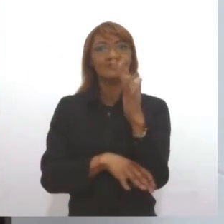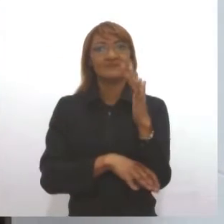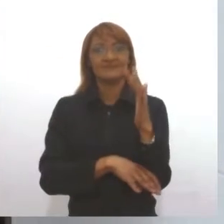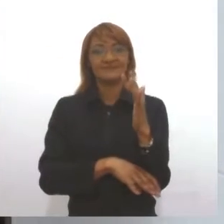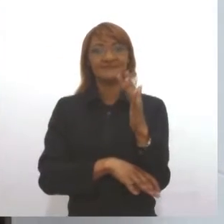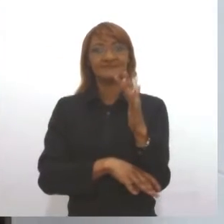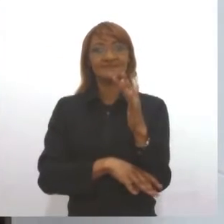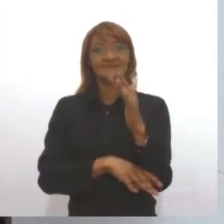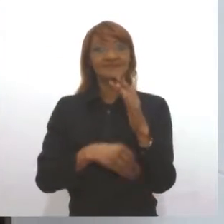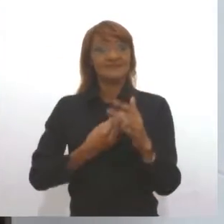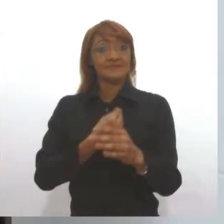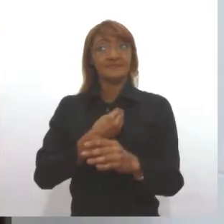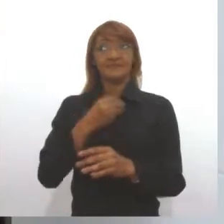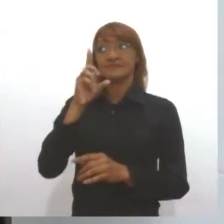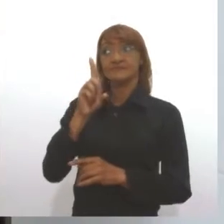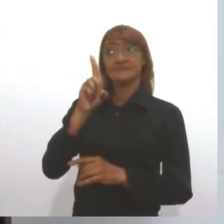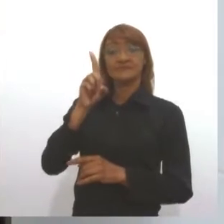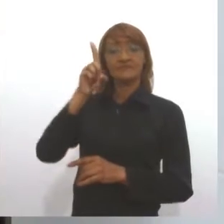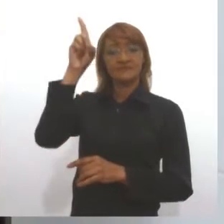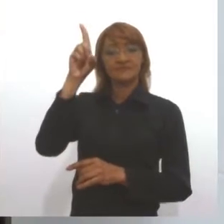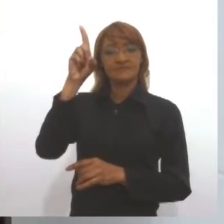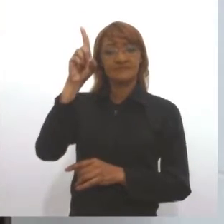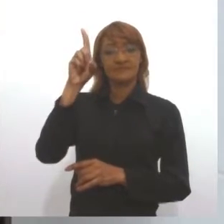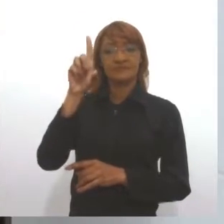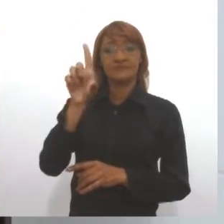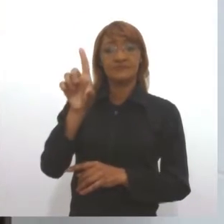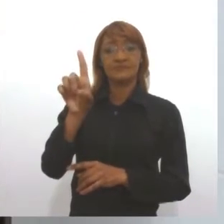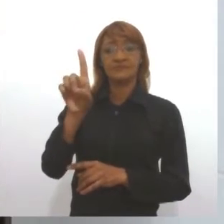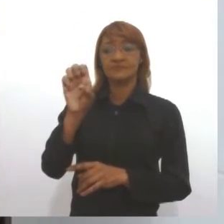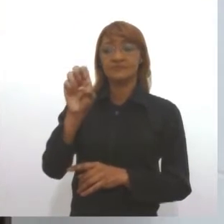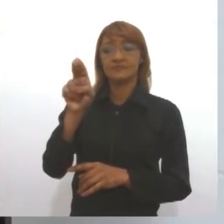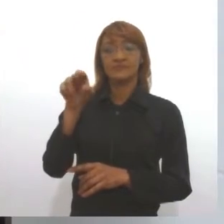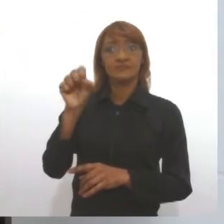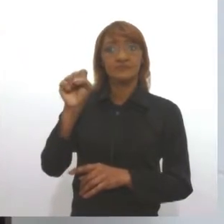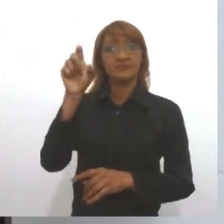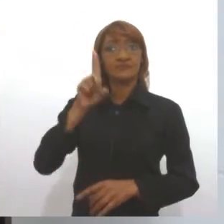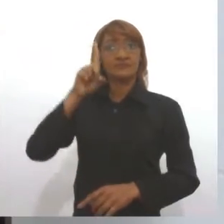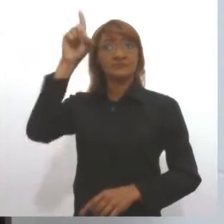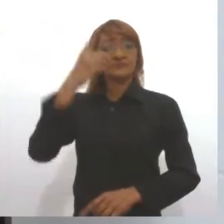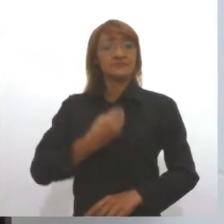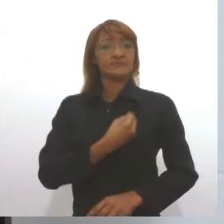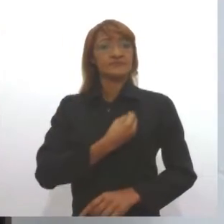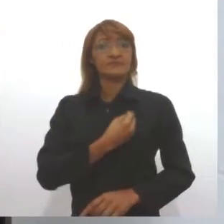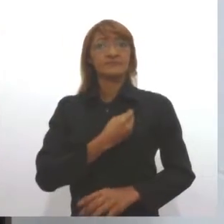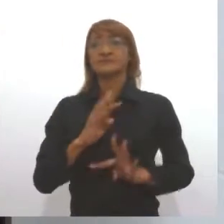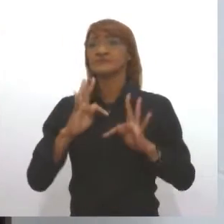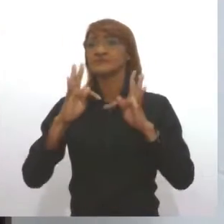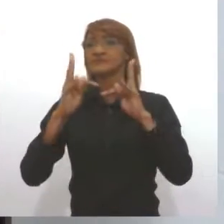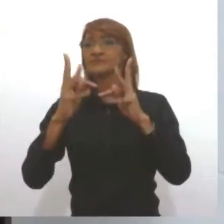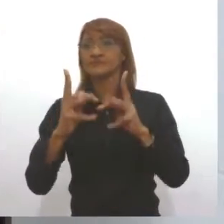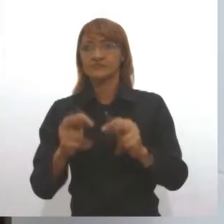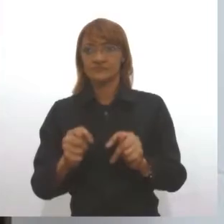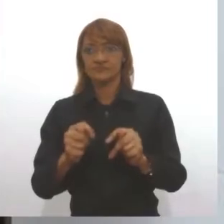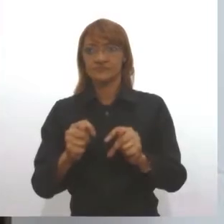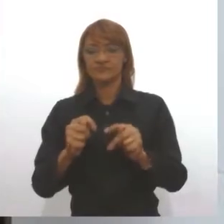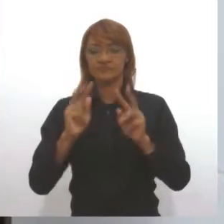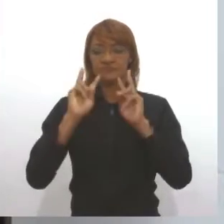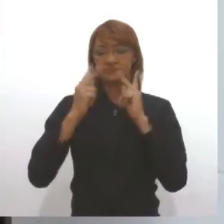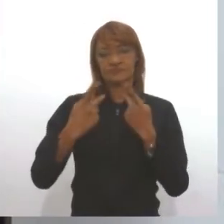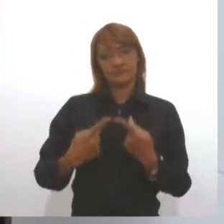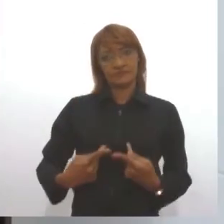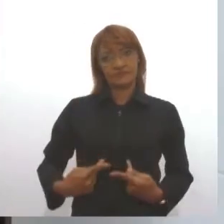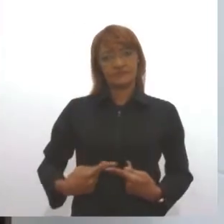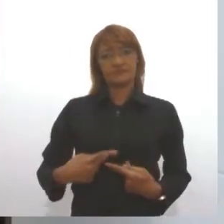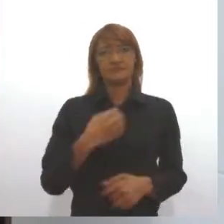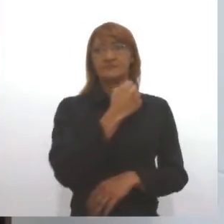Na nossa linguagem, Deus. Deus que se faz presente nas suas criaturas, seja no ser humano, seja na